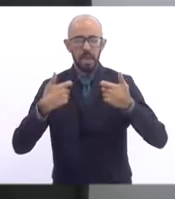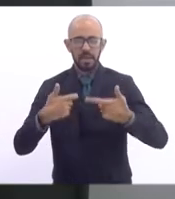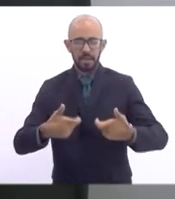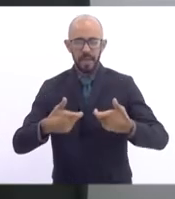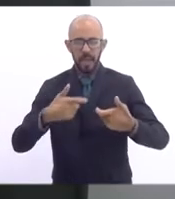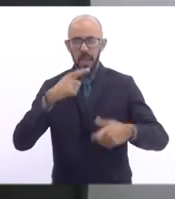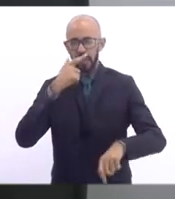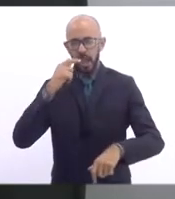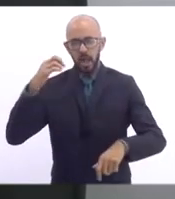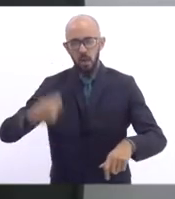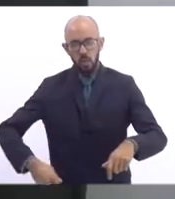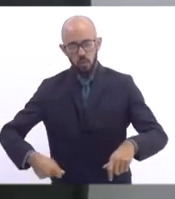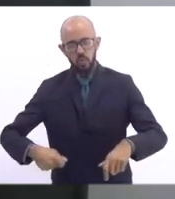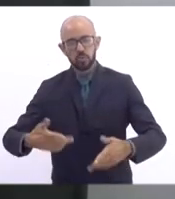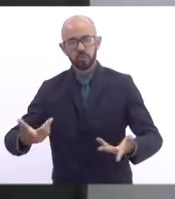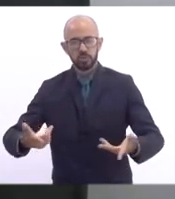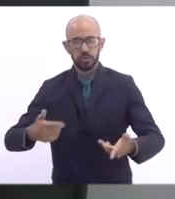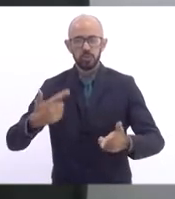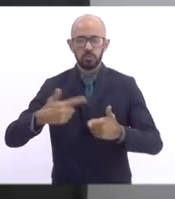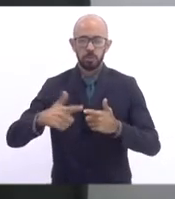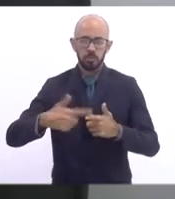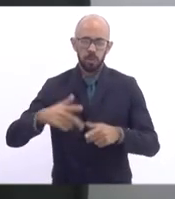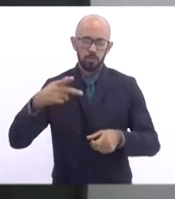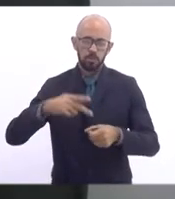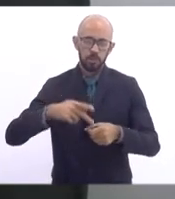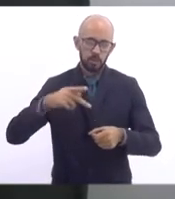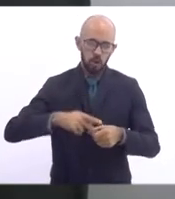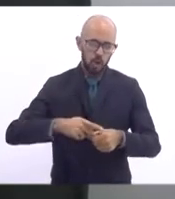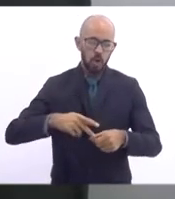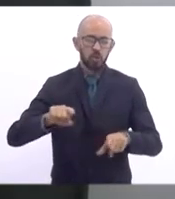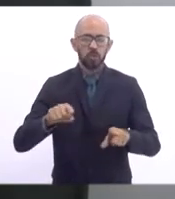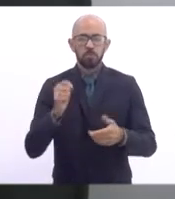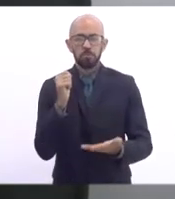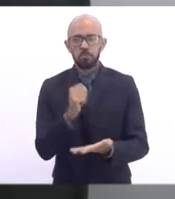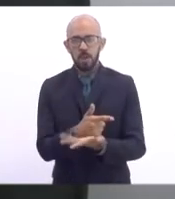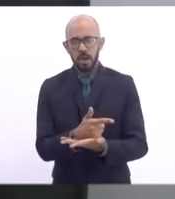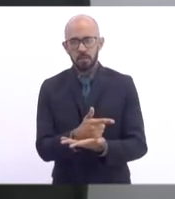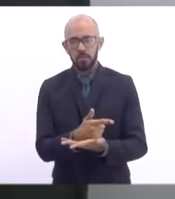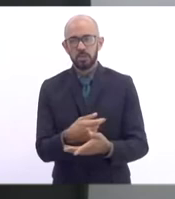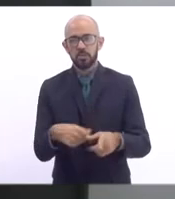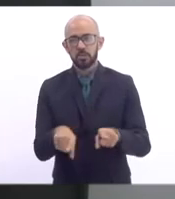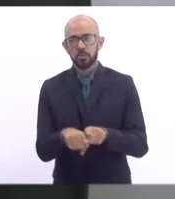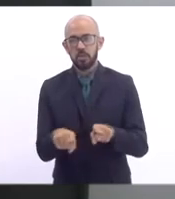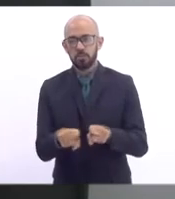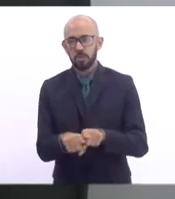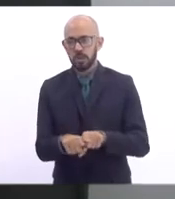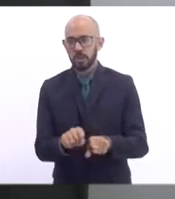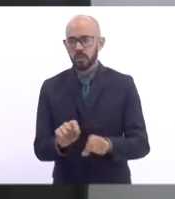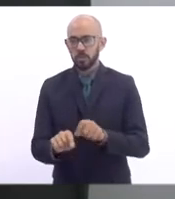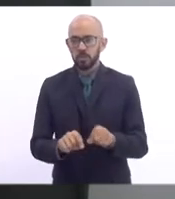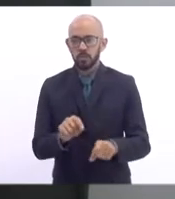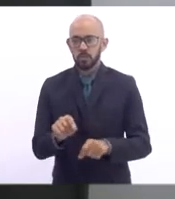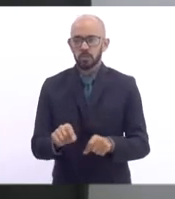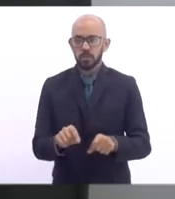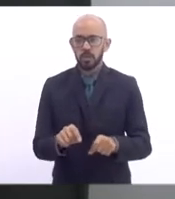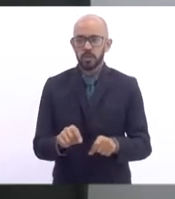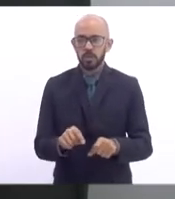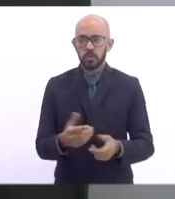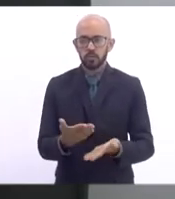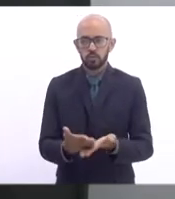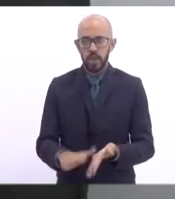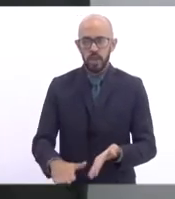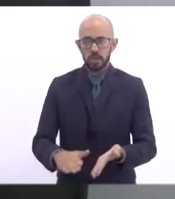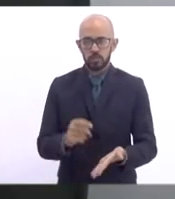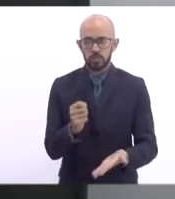disparada do Barril é de certo é de certa né é o pagamento em parte e do restos a